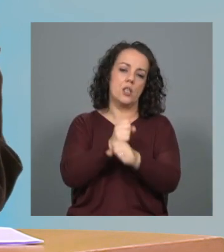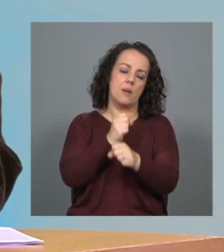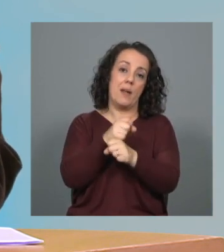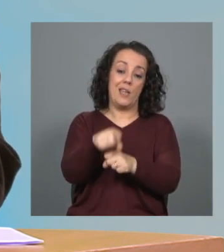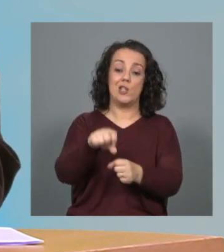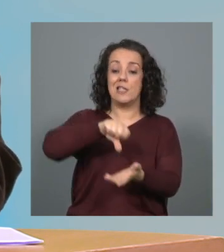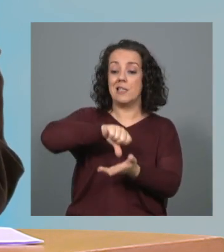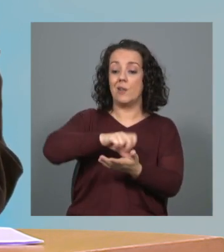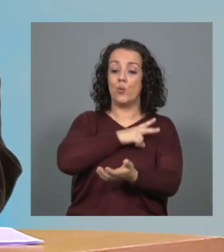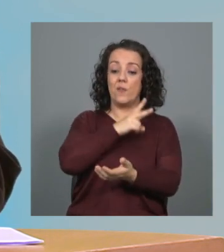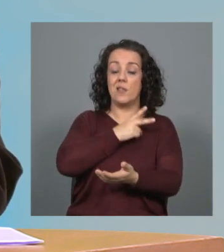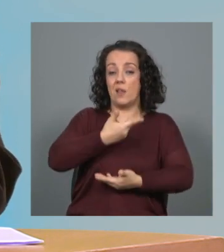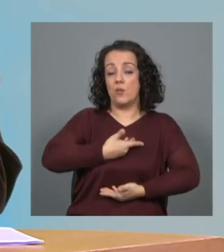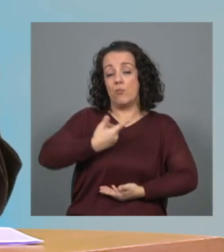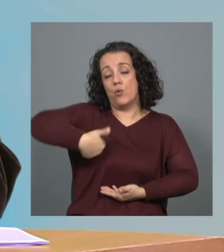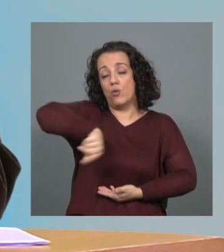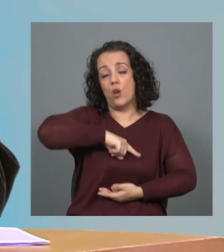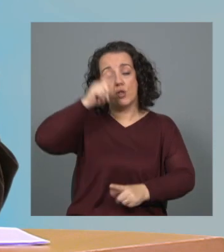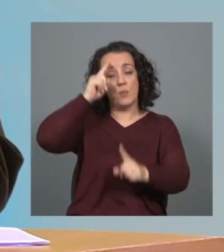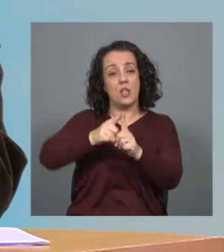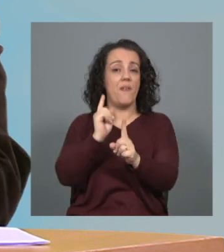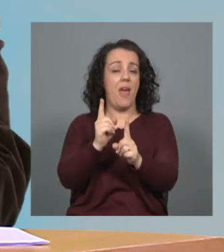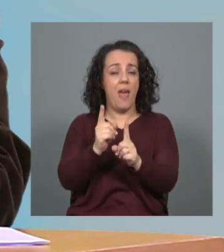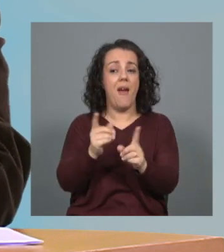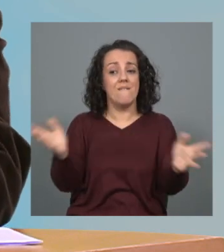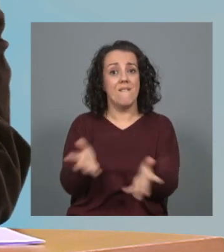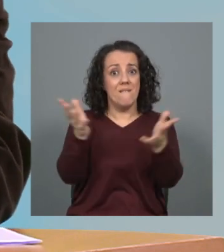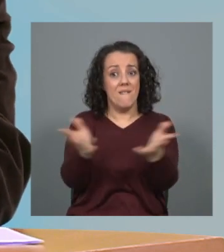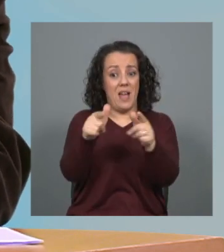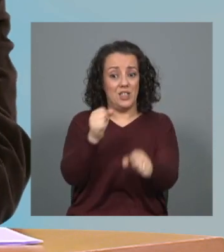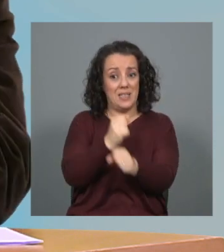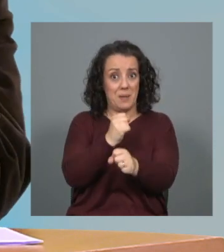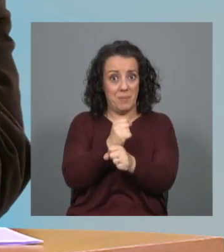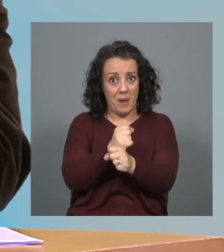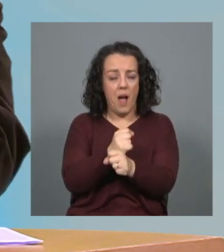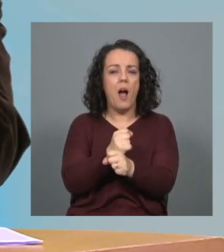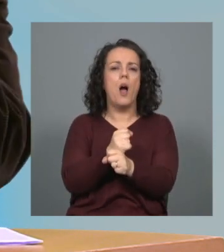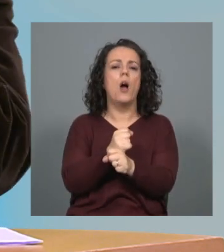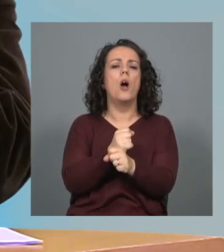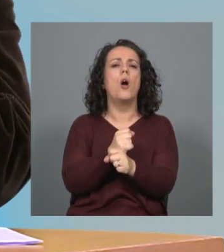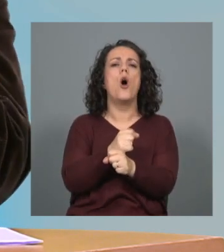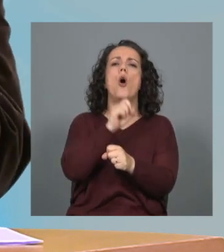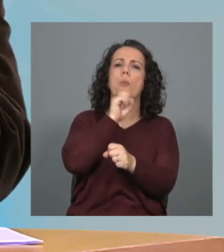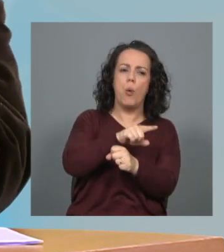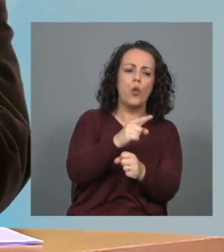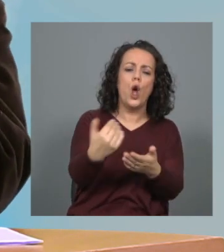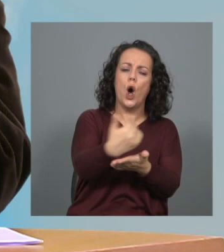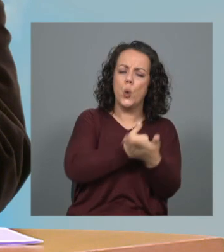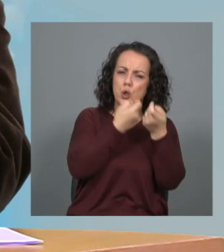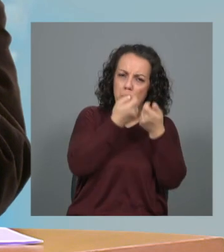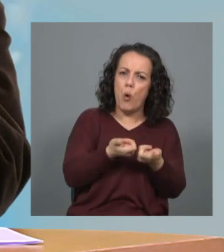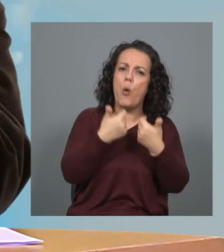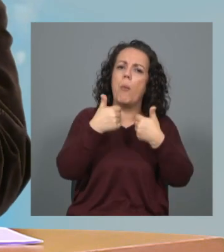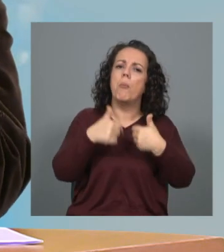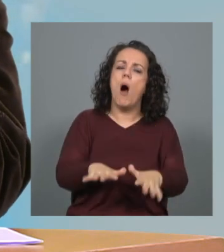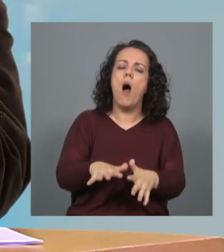que somos, procuramos desenvolver, que é precisamente incentivar que este trabalho não seja feito de forma amadora, mesmo que seja feito com poucos meios, mas que seja feito